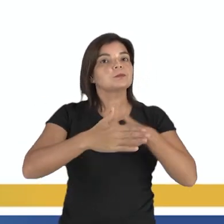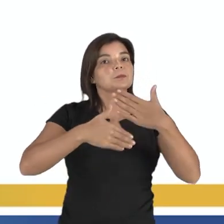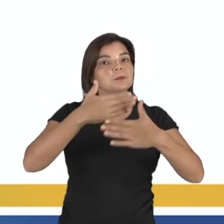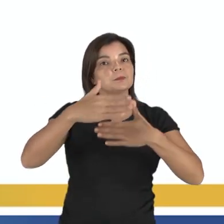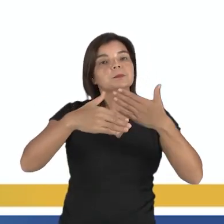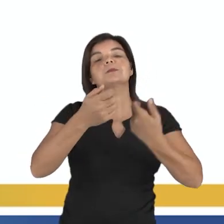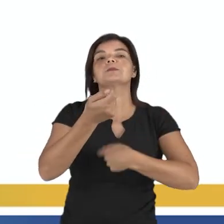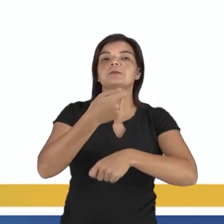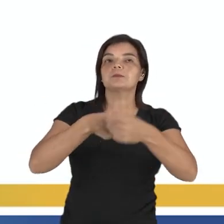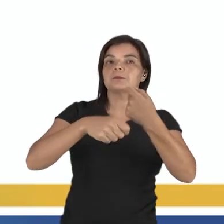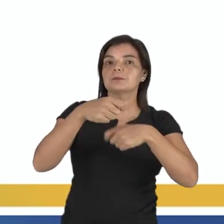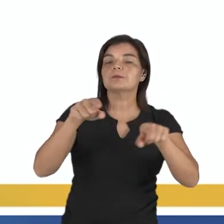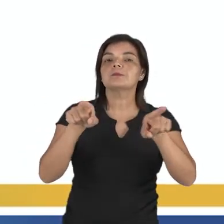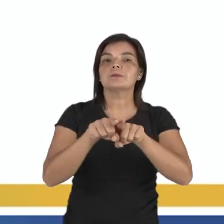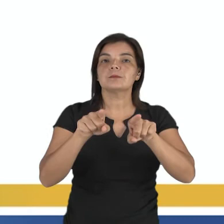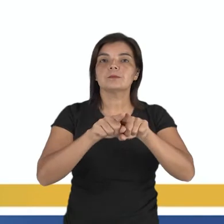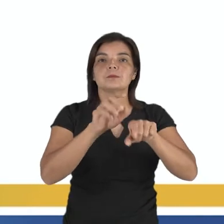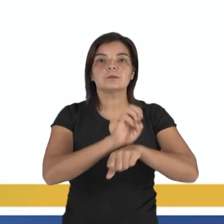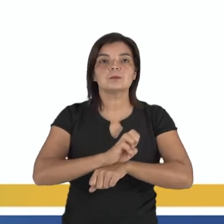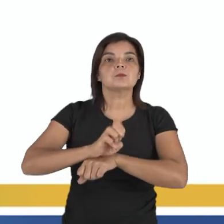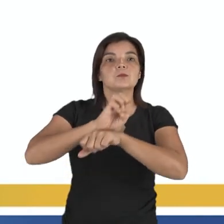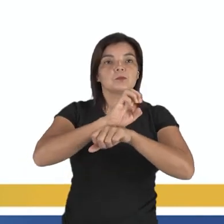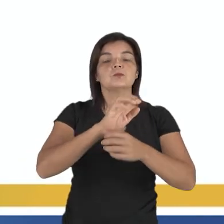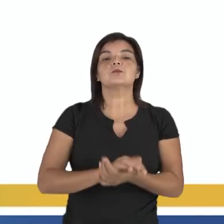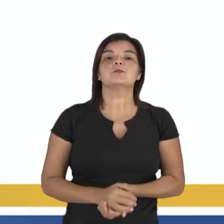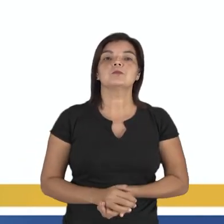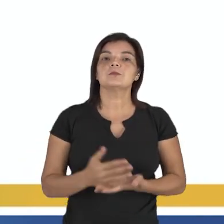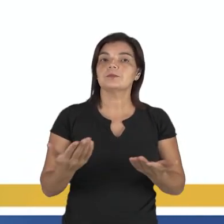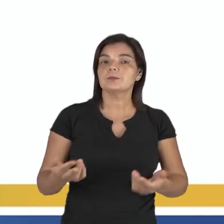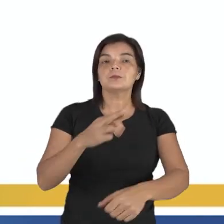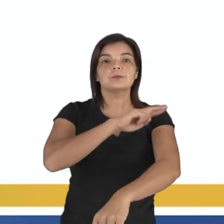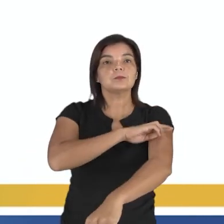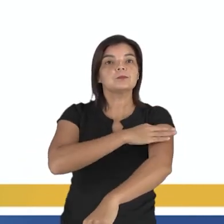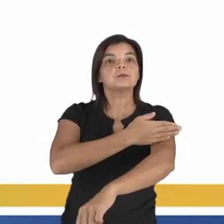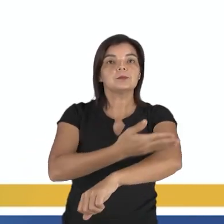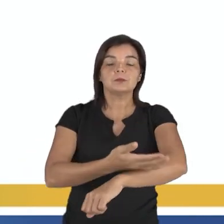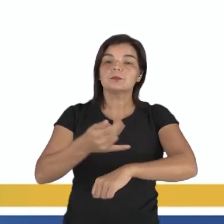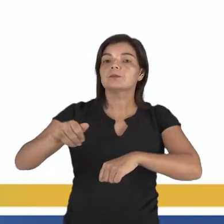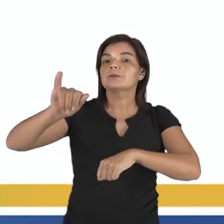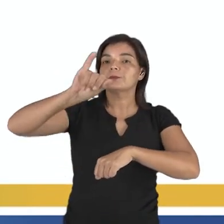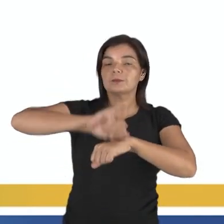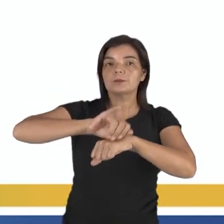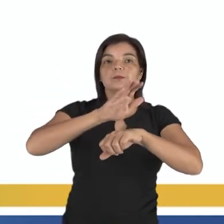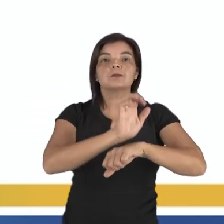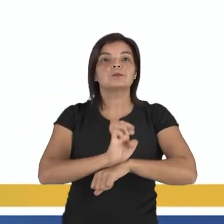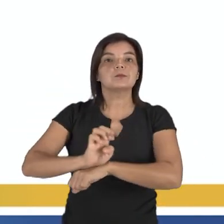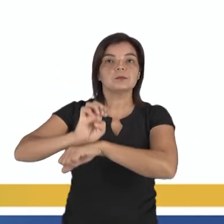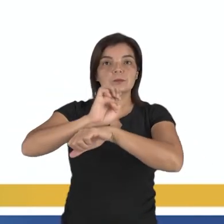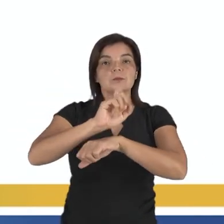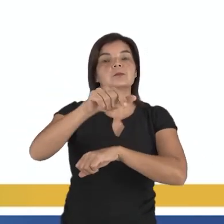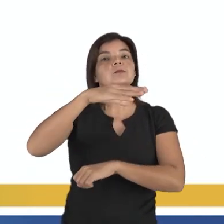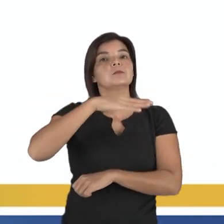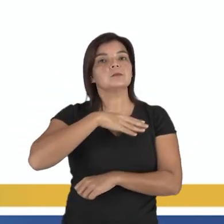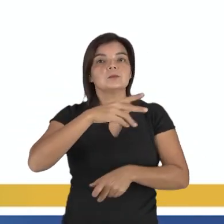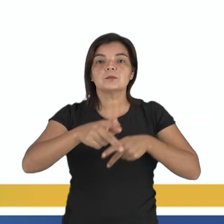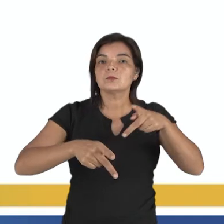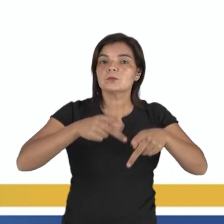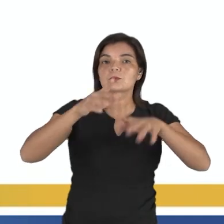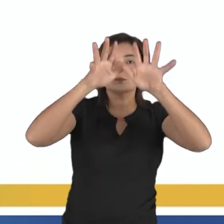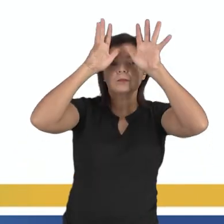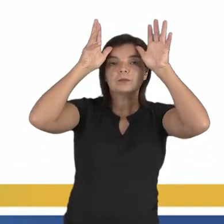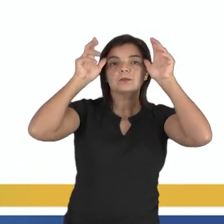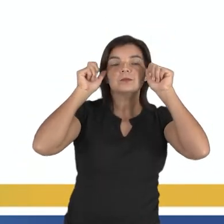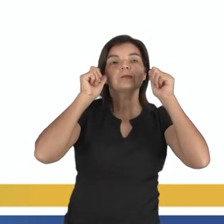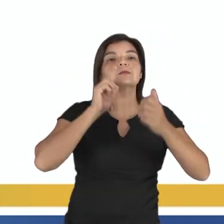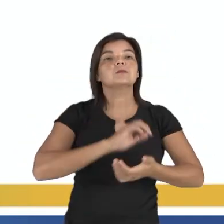desenvolvimento da nossa economia e da economia do nosso estado. Por último, Rio Branco, que é a capital estadual, é a cidade mais populosa